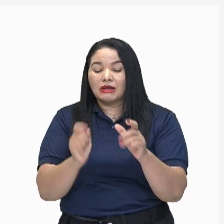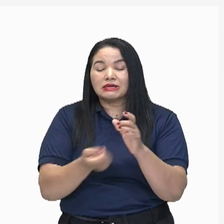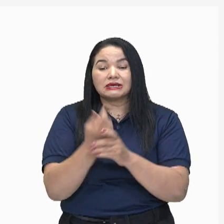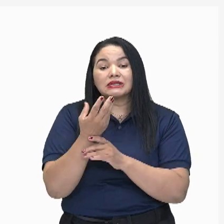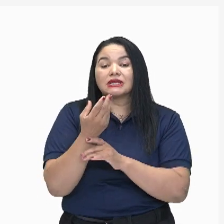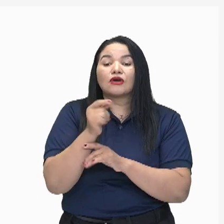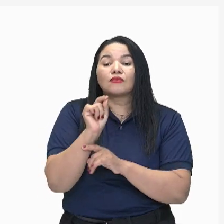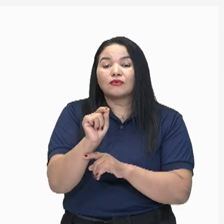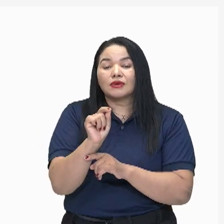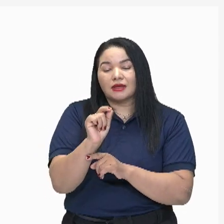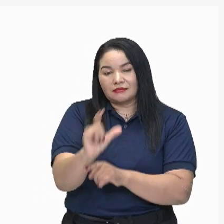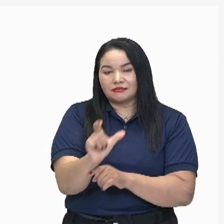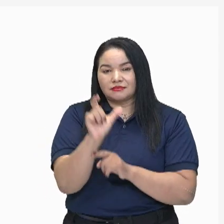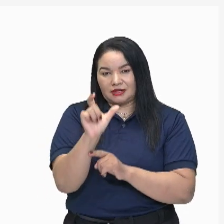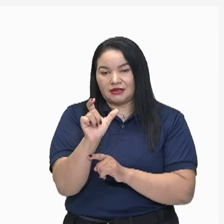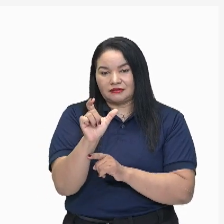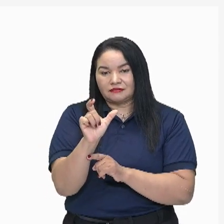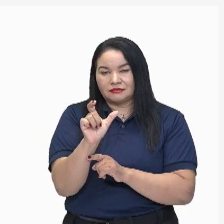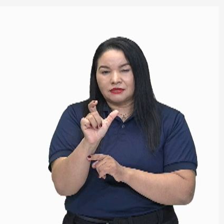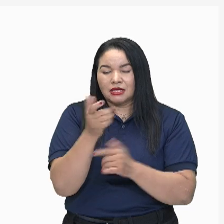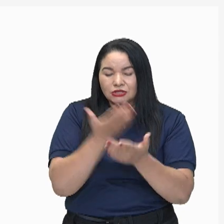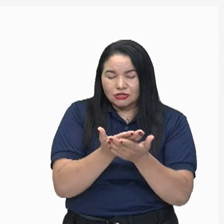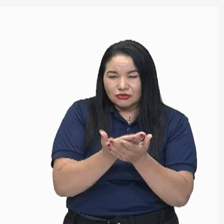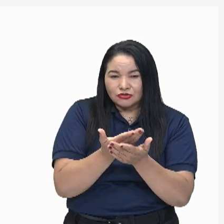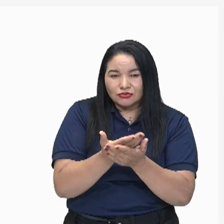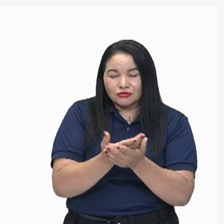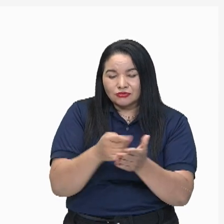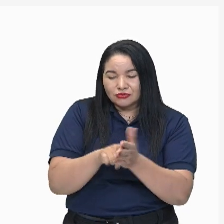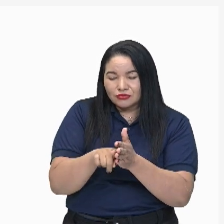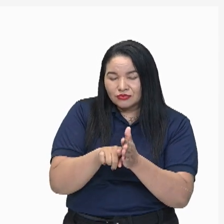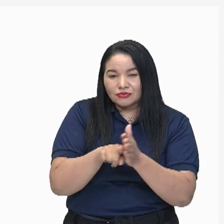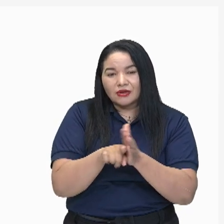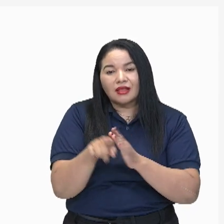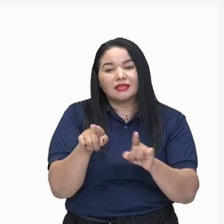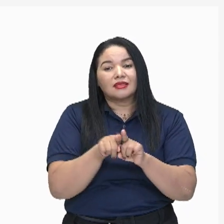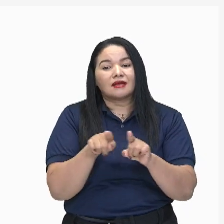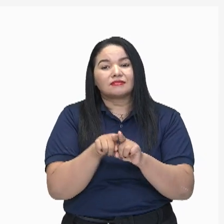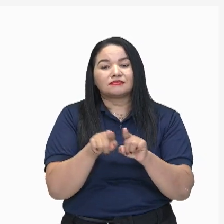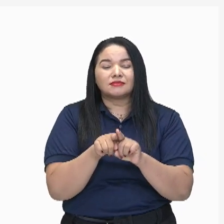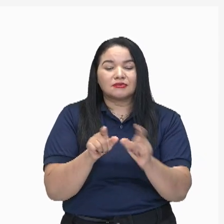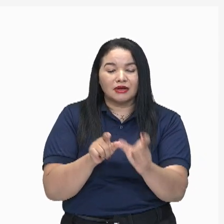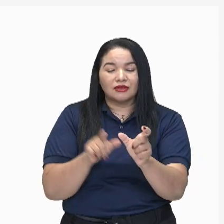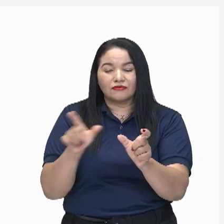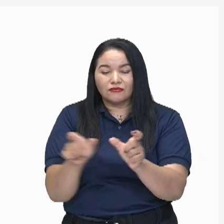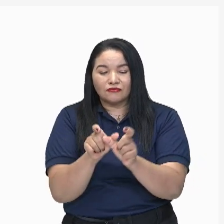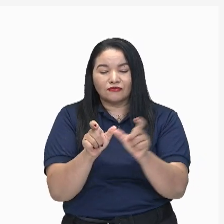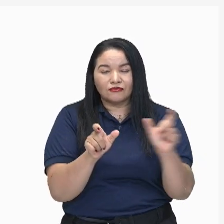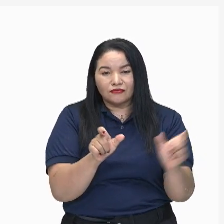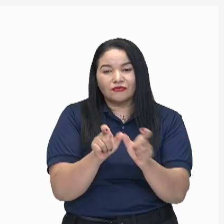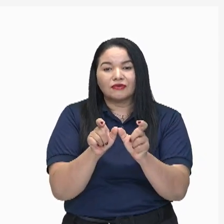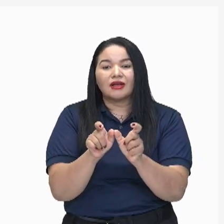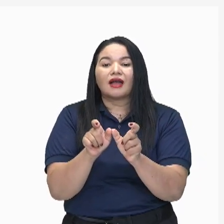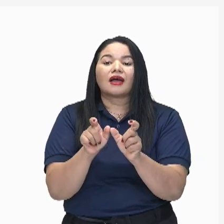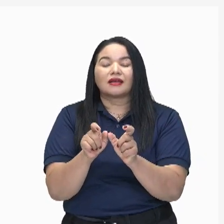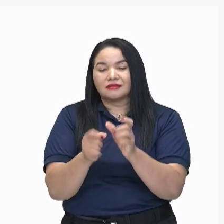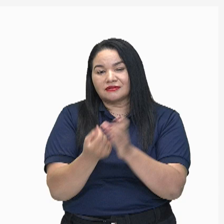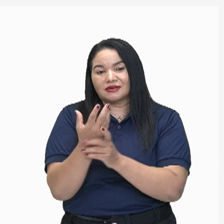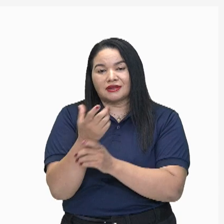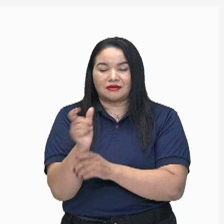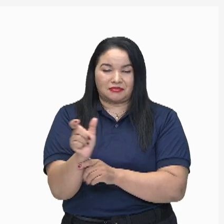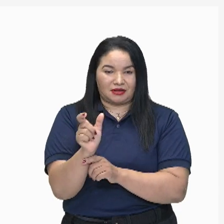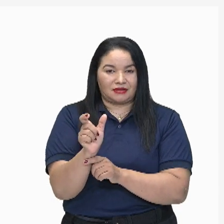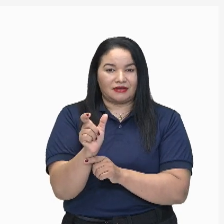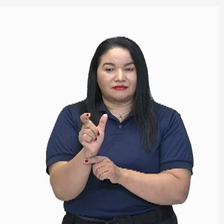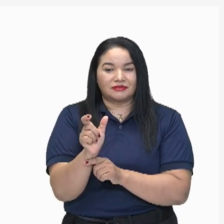você mistura palavras, utiliza radicais, sufixos, prefixos, para criar novos sentidos. Então ele criava